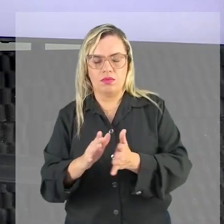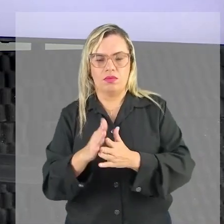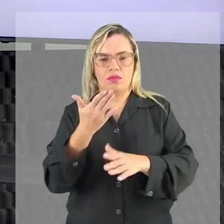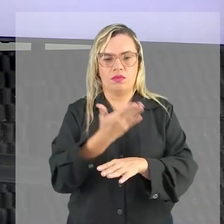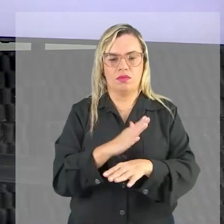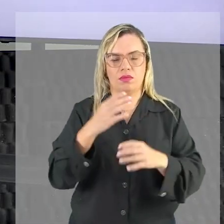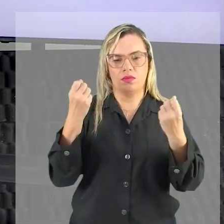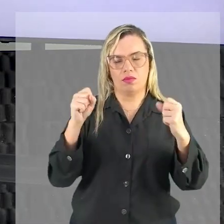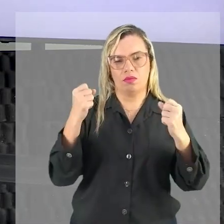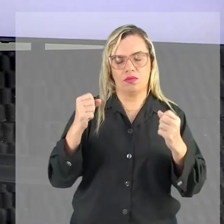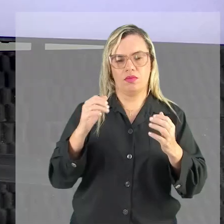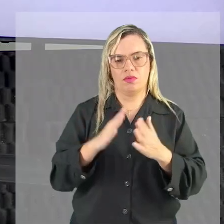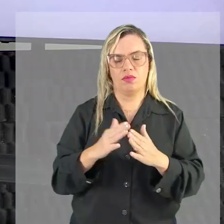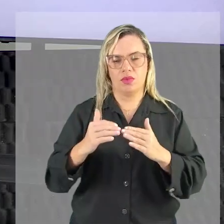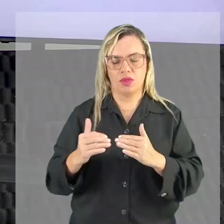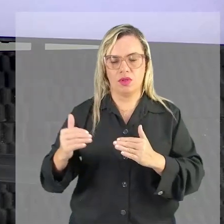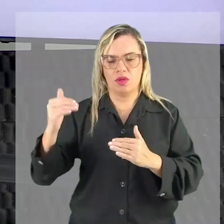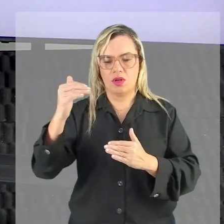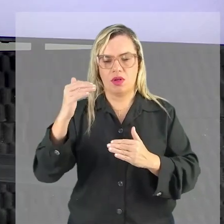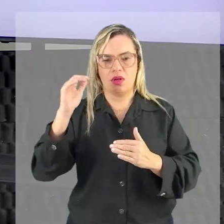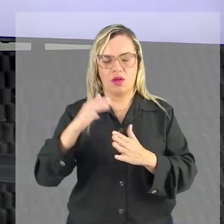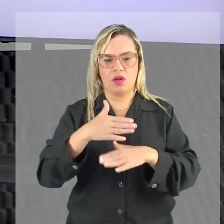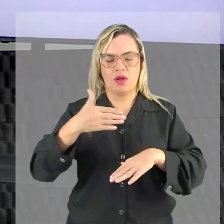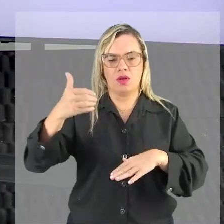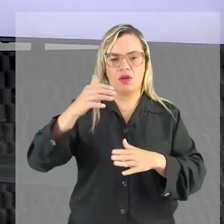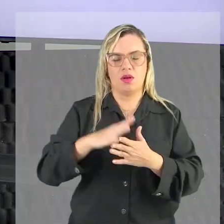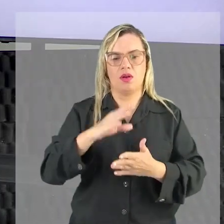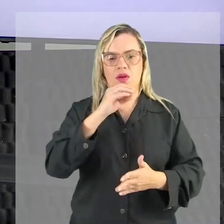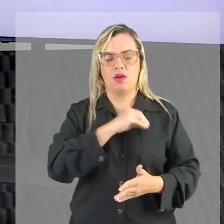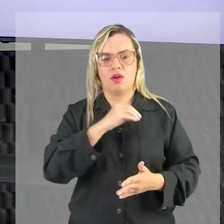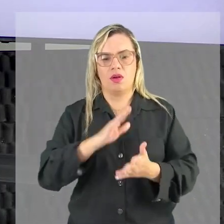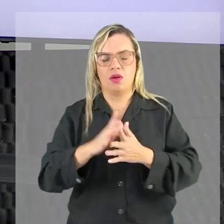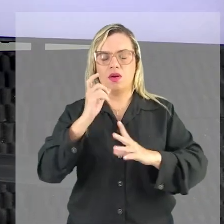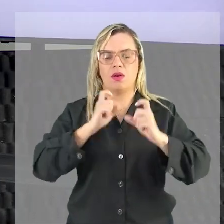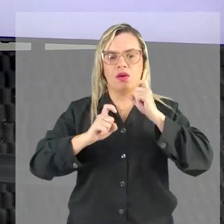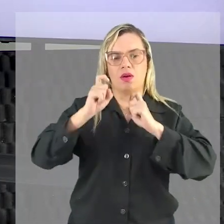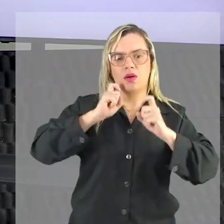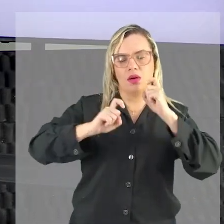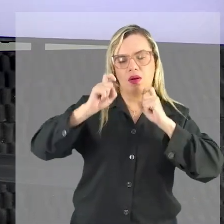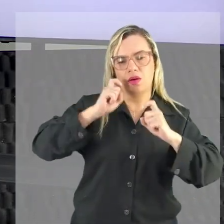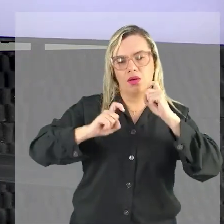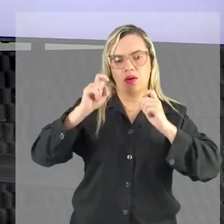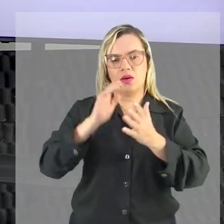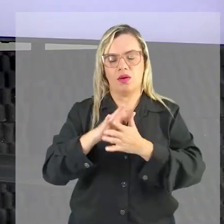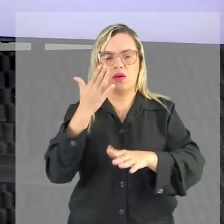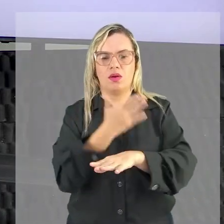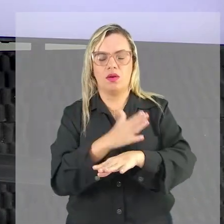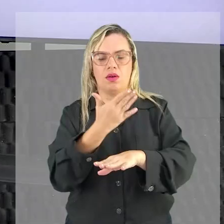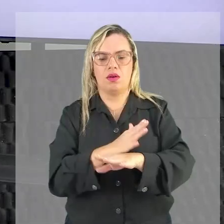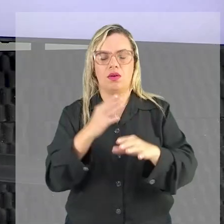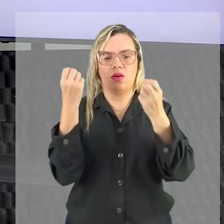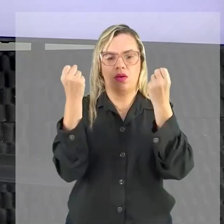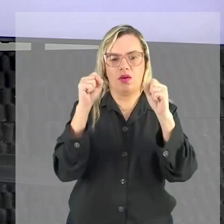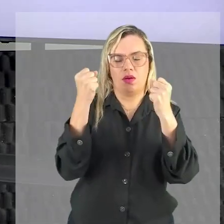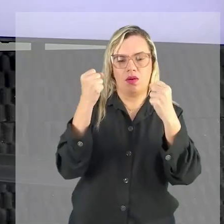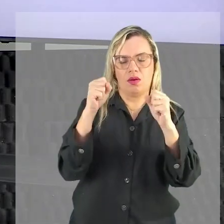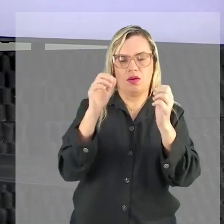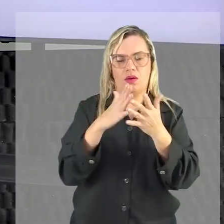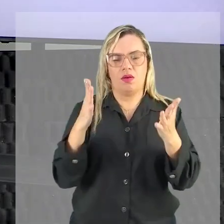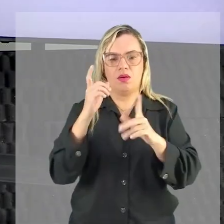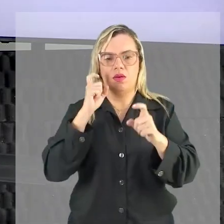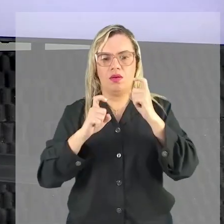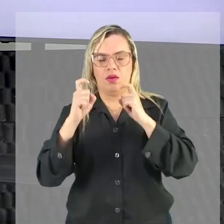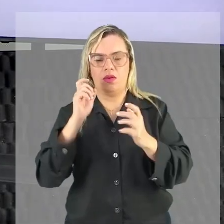E quanto maior a sua rentabilidade, mais ele se preocupa com o exercício, mais ele se preocupa com a